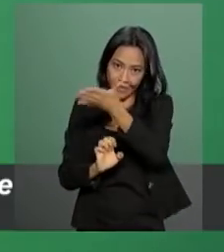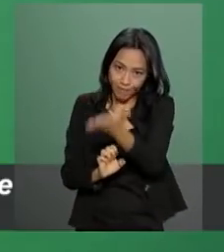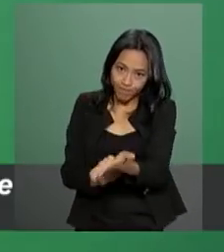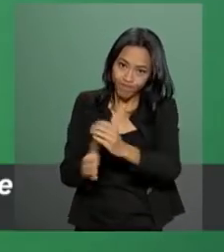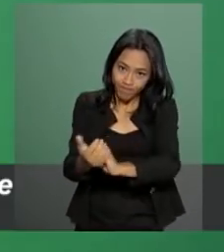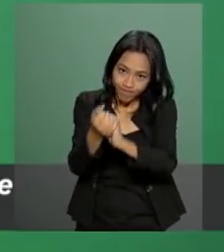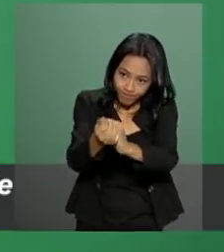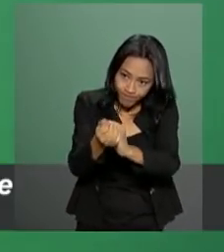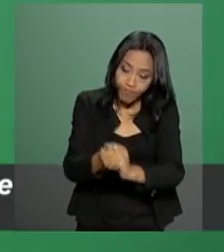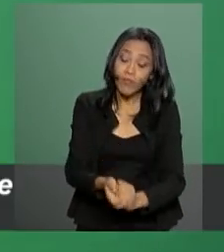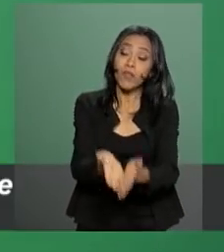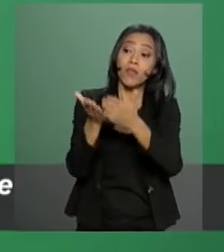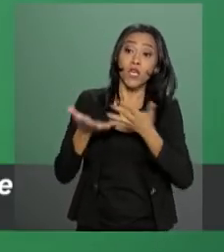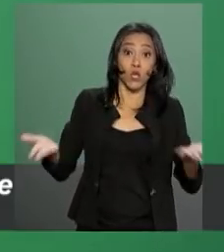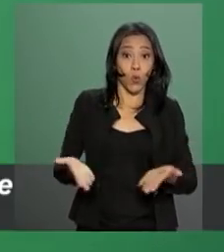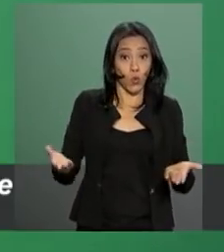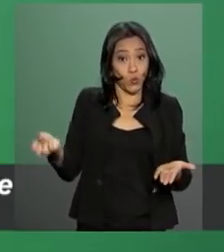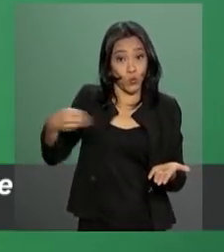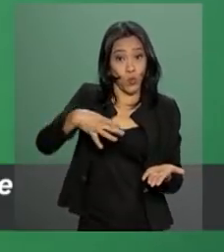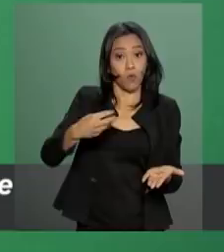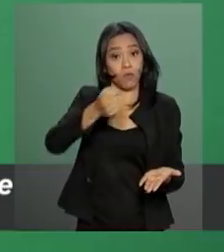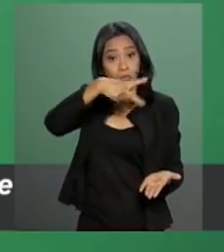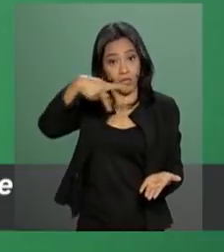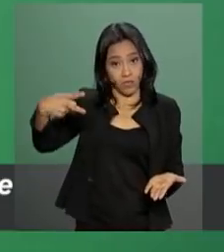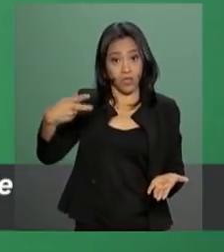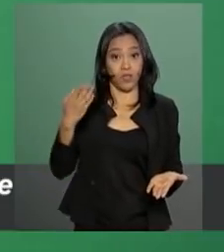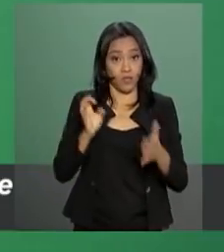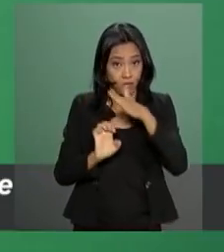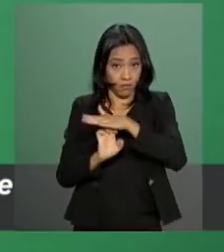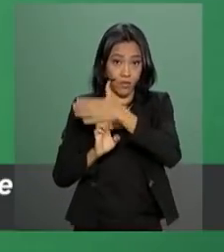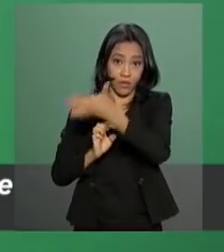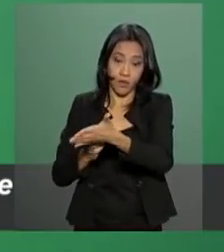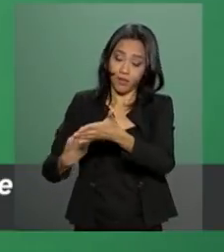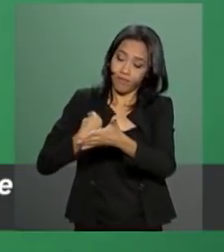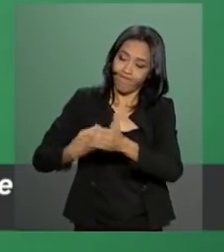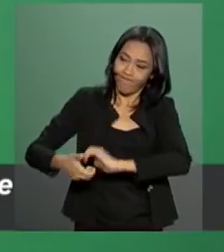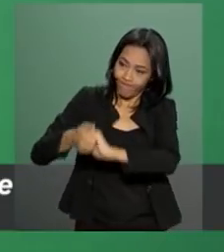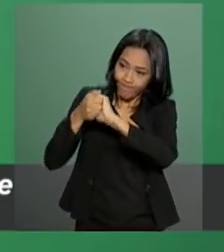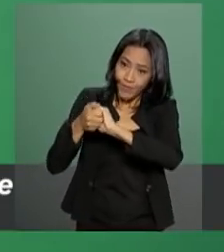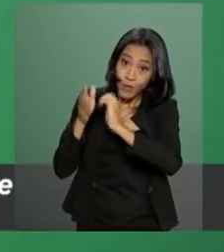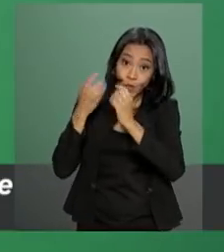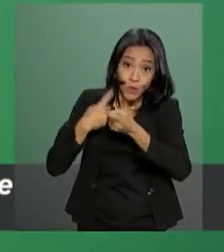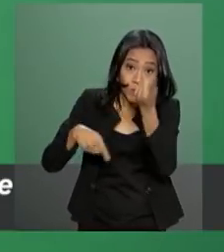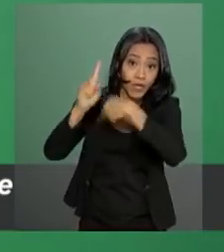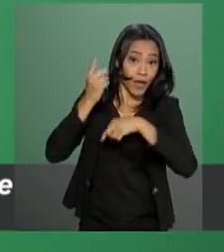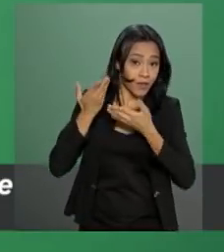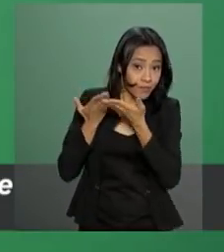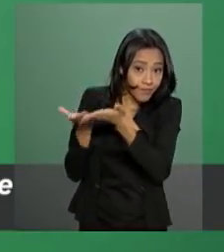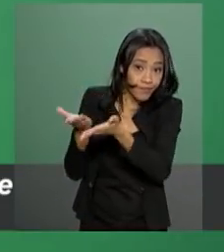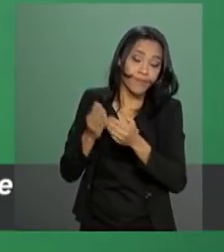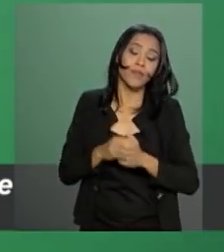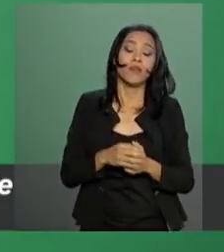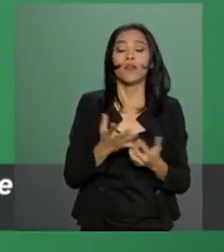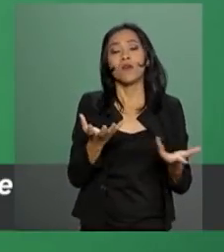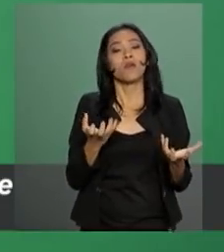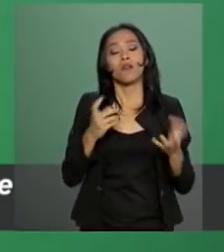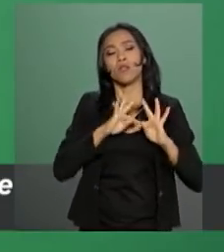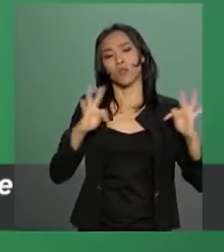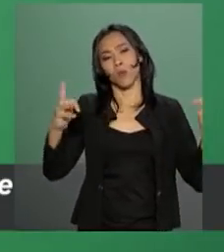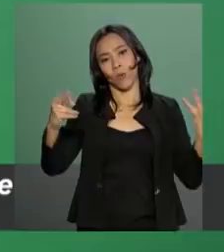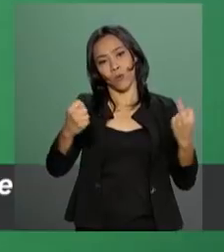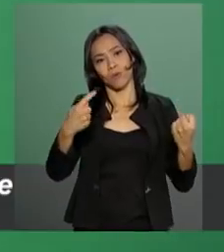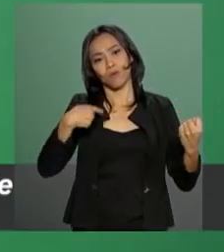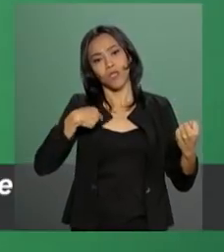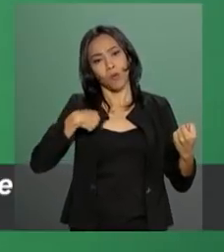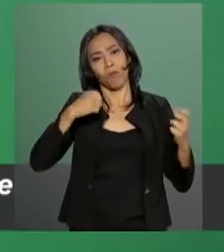o atual presidente a embrapa desejando-lhe o costumeiro sucesso né eu quero que todos possamos que eu